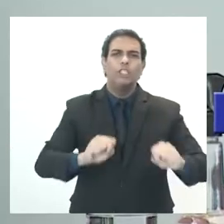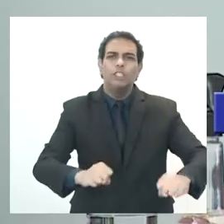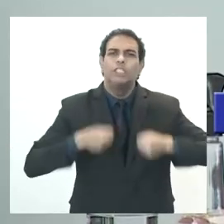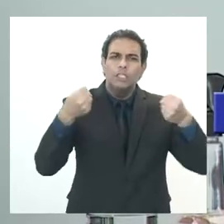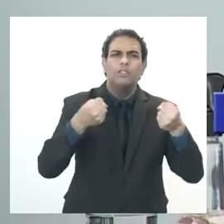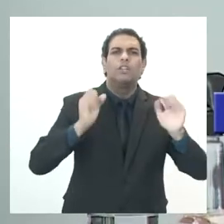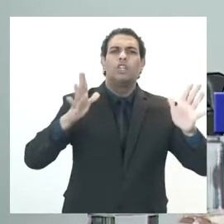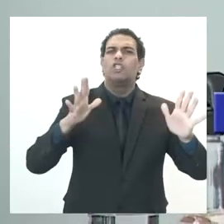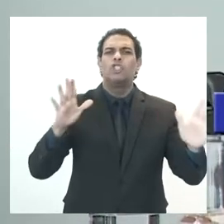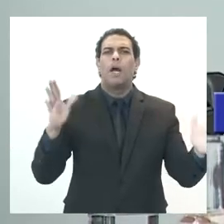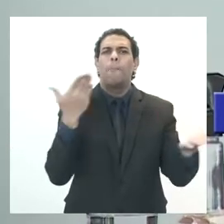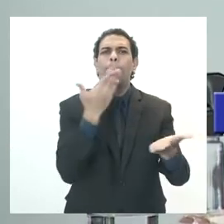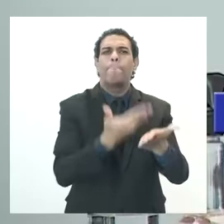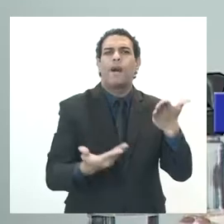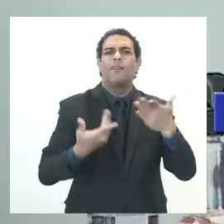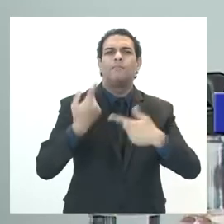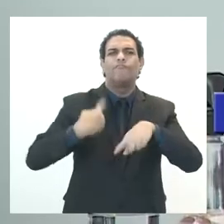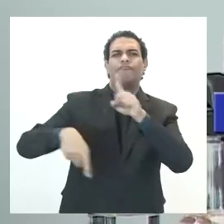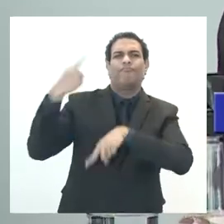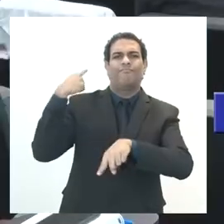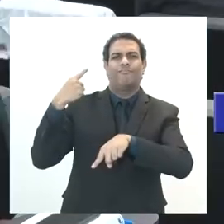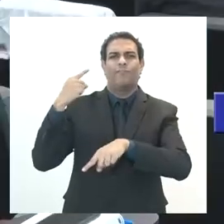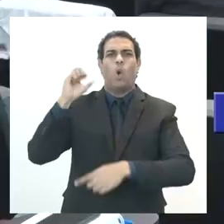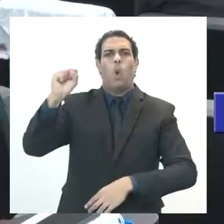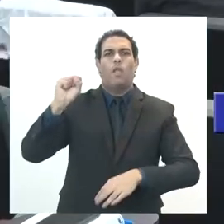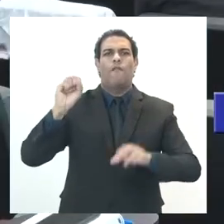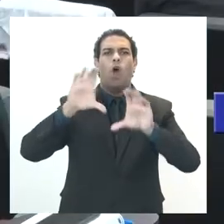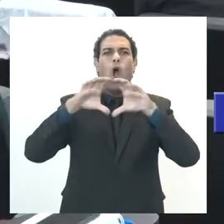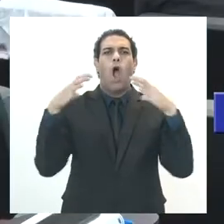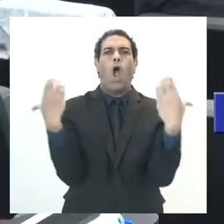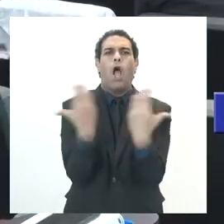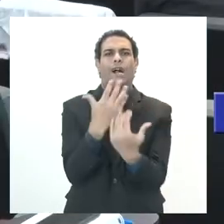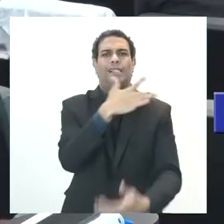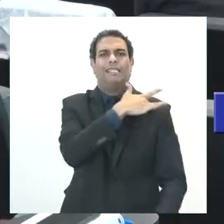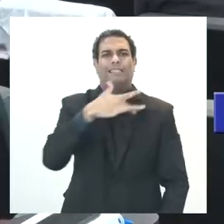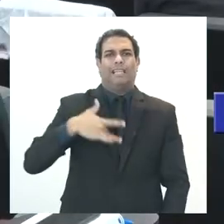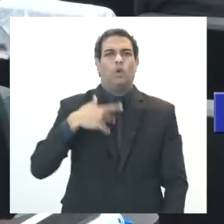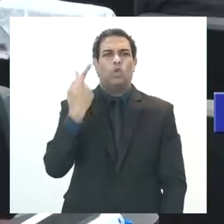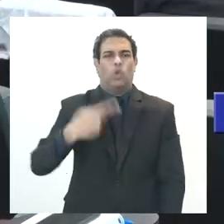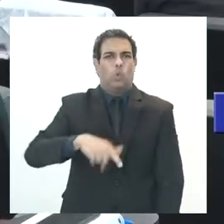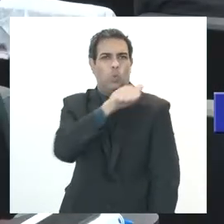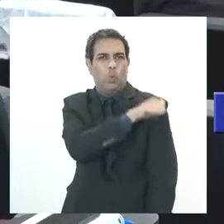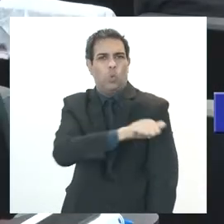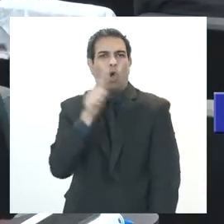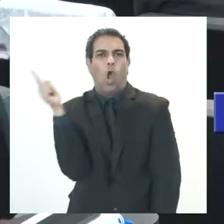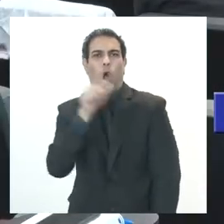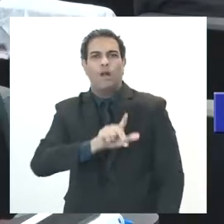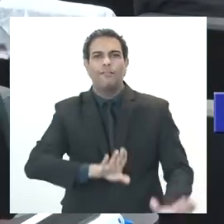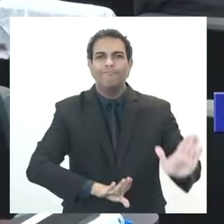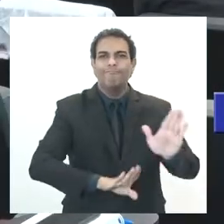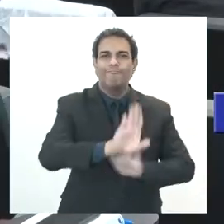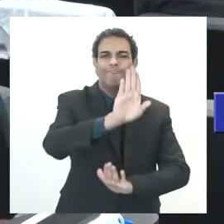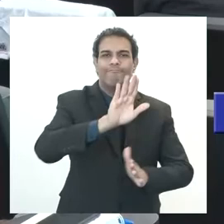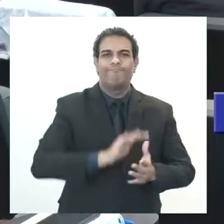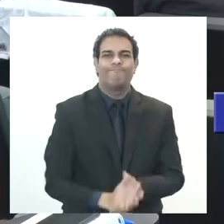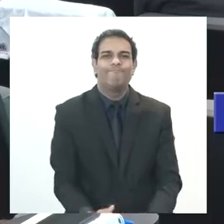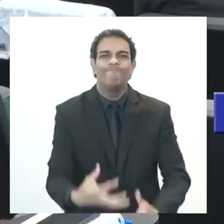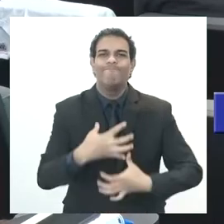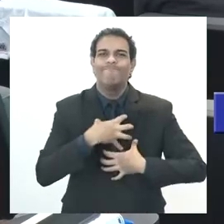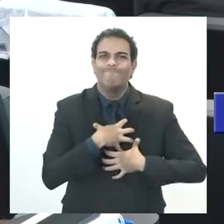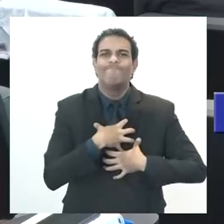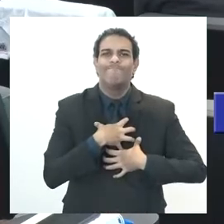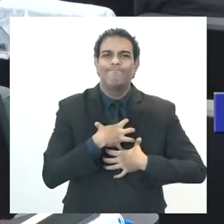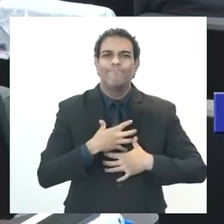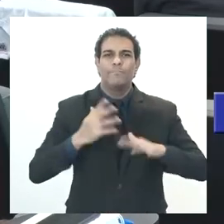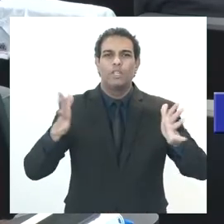aquilo que veio lá da 8ª conferência nacional de saúde então eu me senti